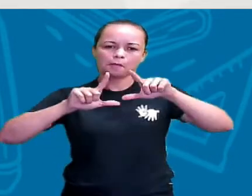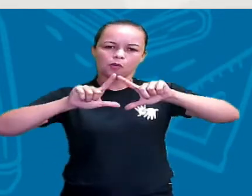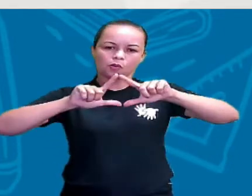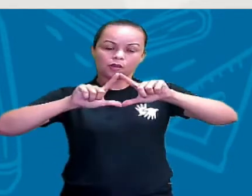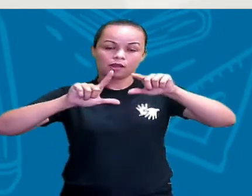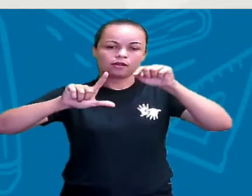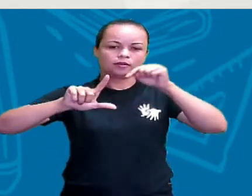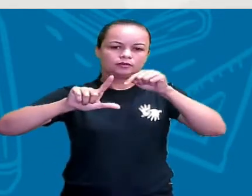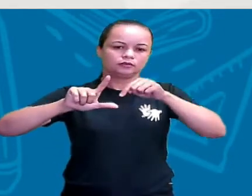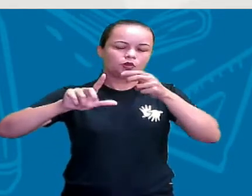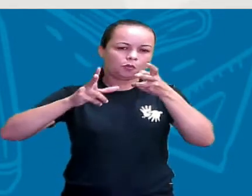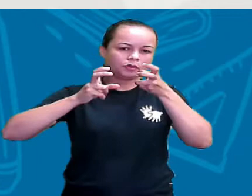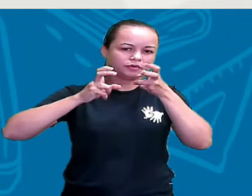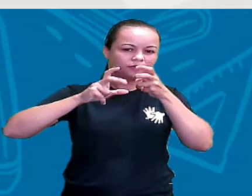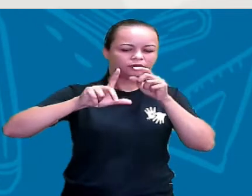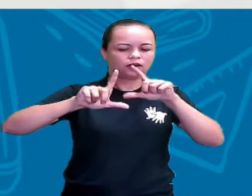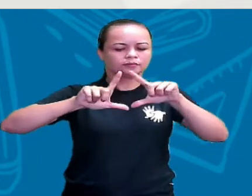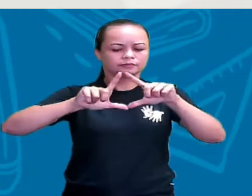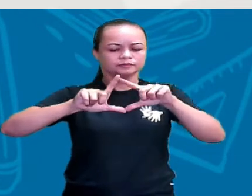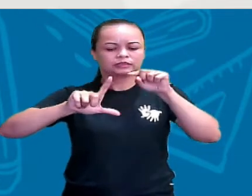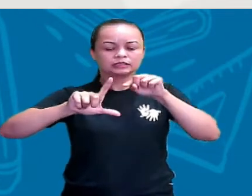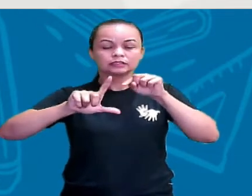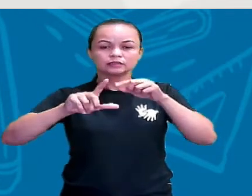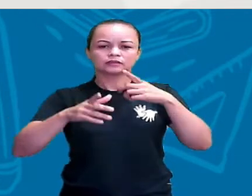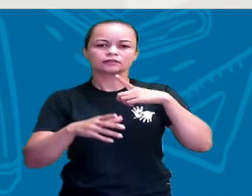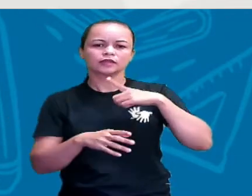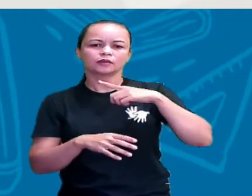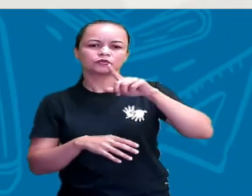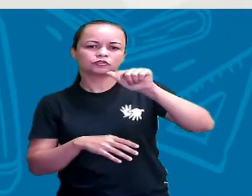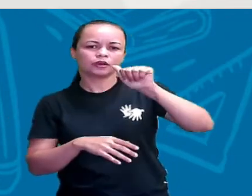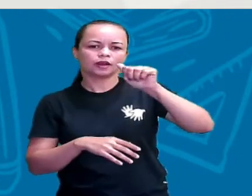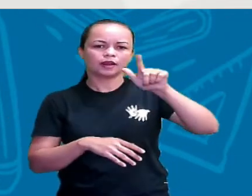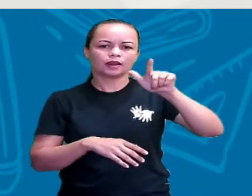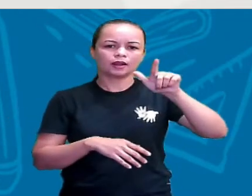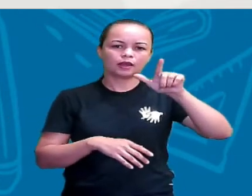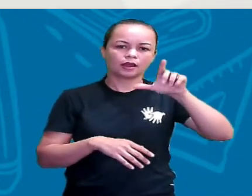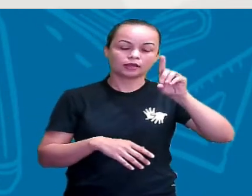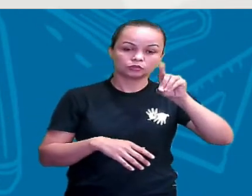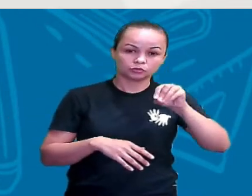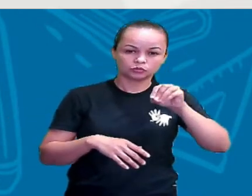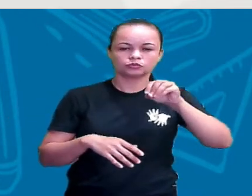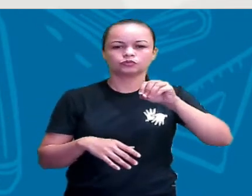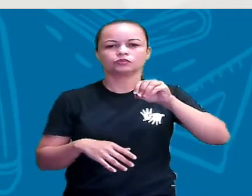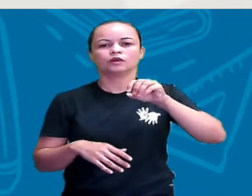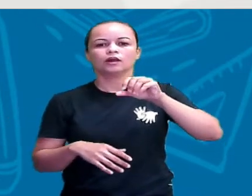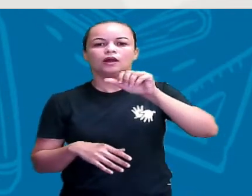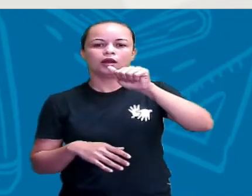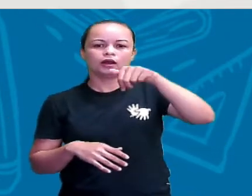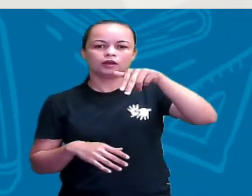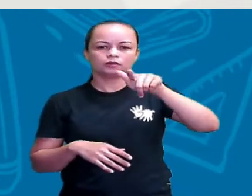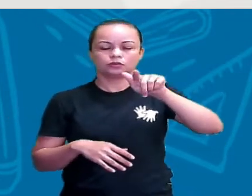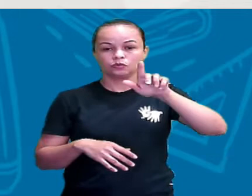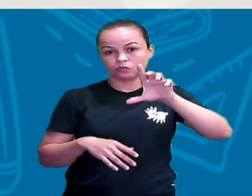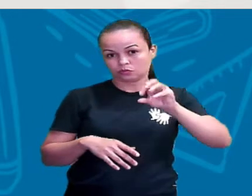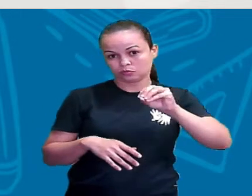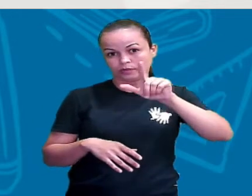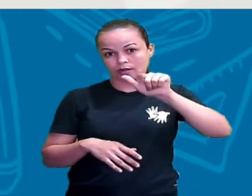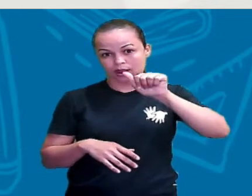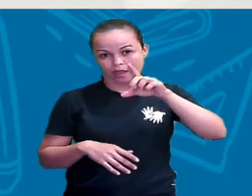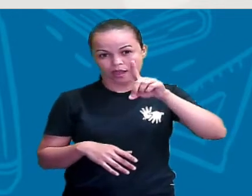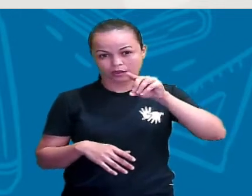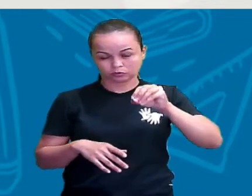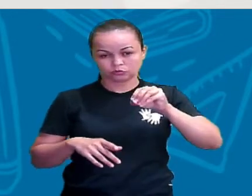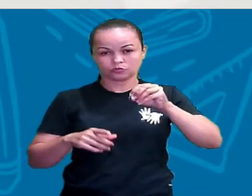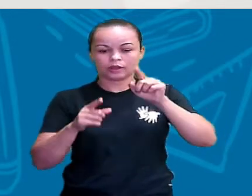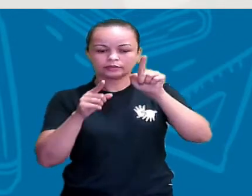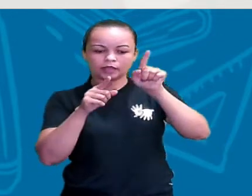Então, nós observamos aqui o triângulo e nós temos, ó, lado, ângulo e lado. Coloquei aqui as setinhas para vocês aqui de casa entenderem melhor.